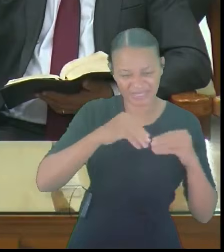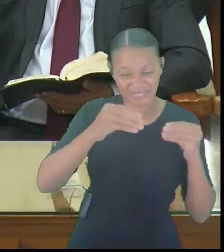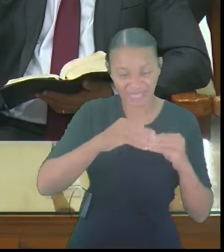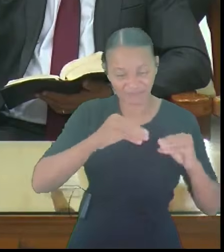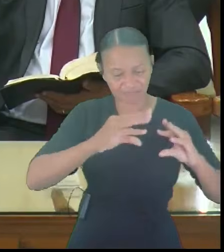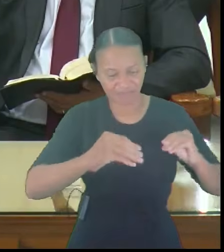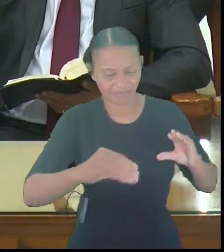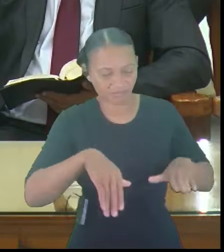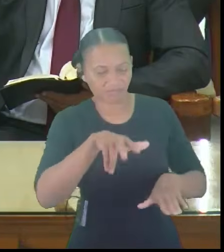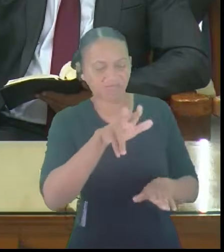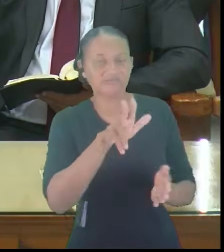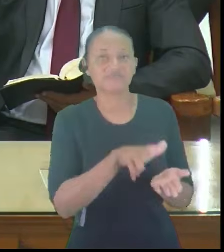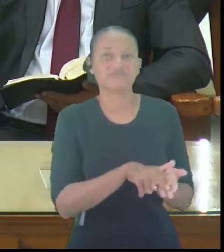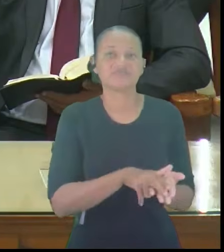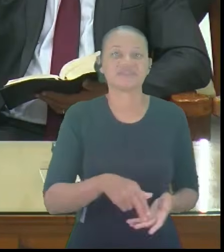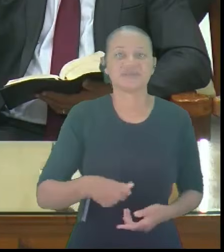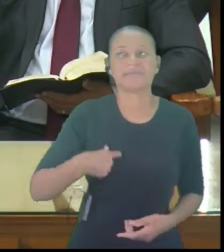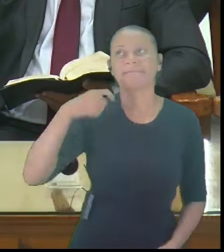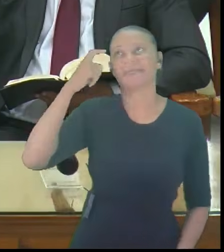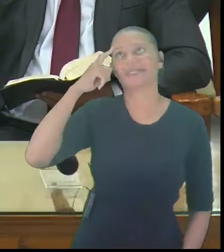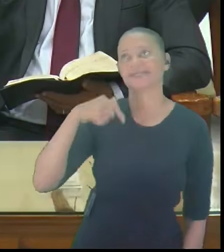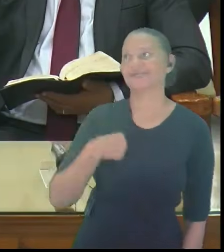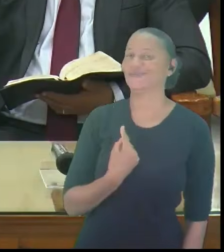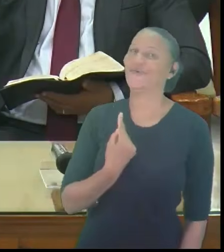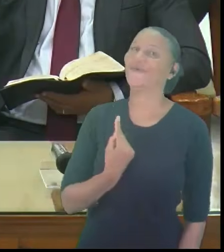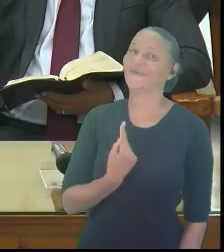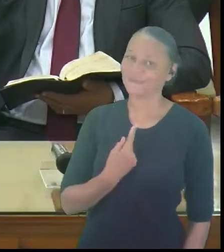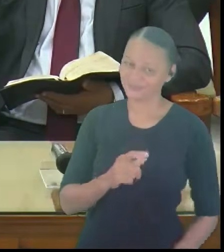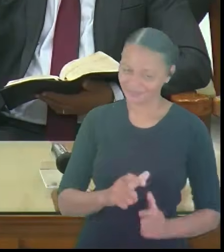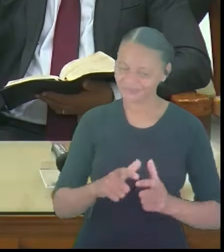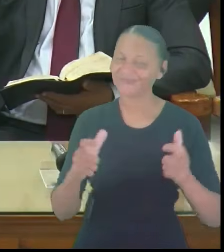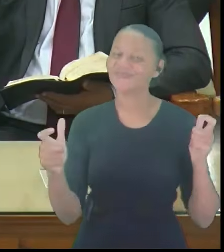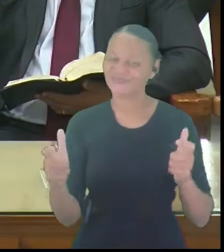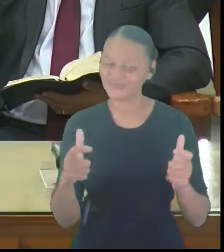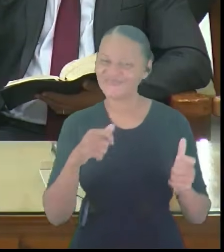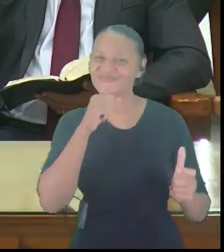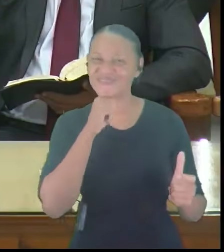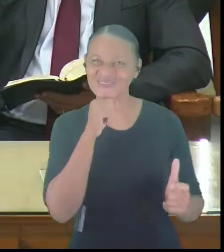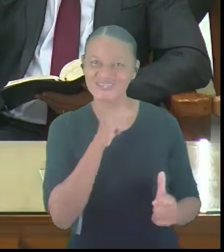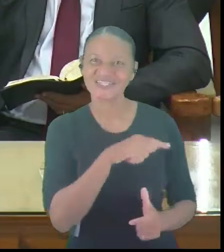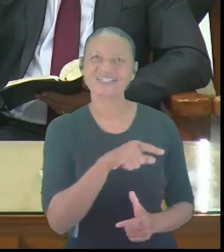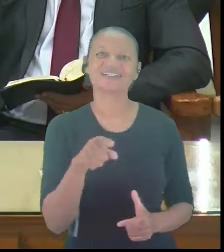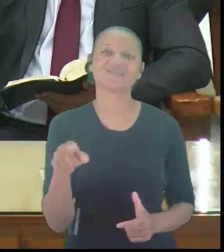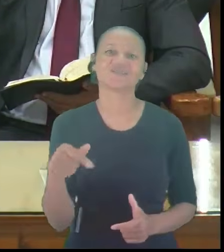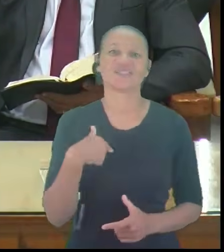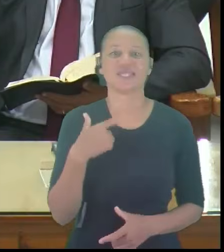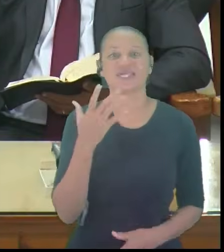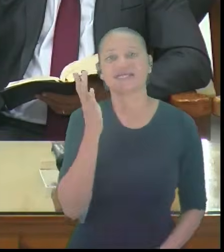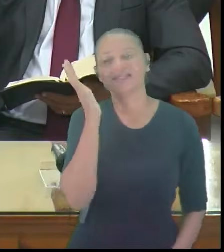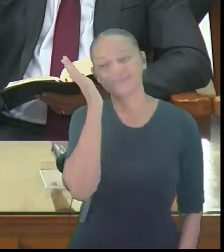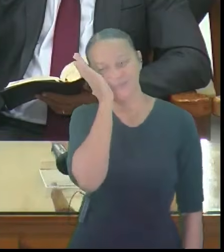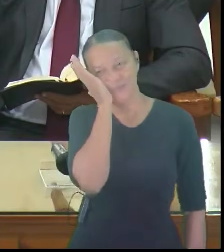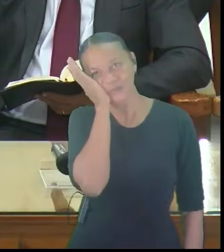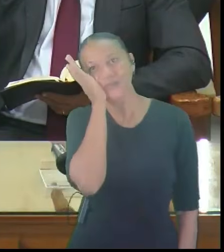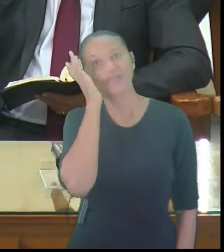amém. Ah, eu pensei que só tinha sido eu. Glória a Jesus. Eu dormi em colchão de capim, glória a